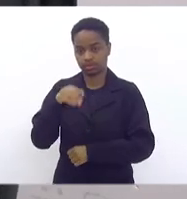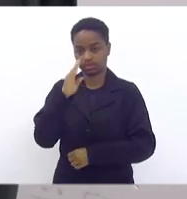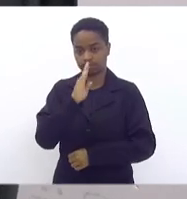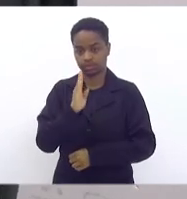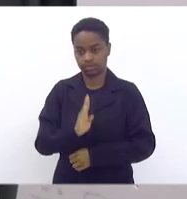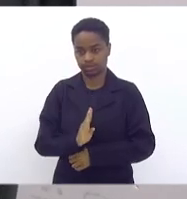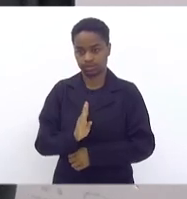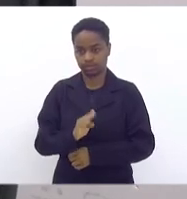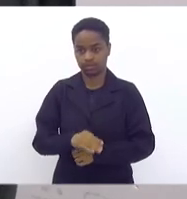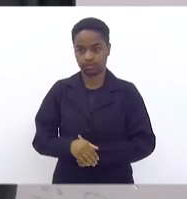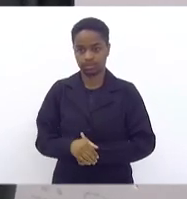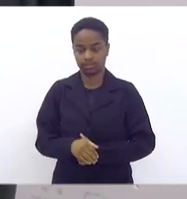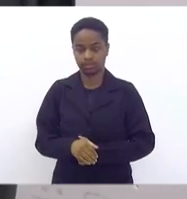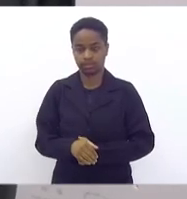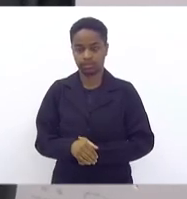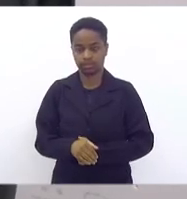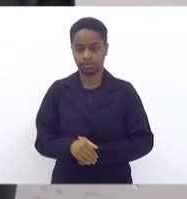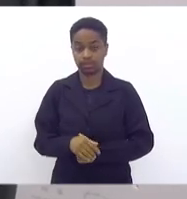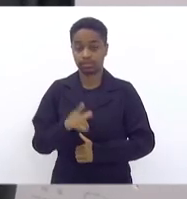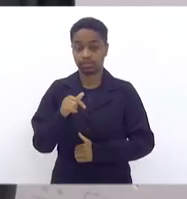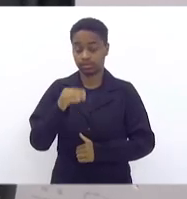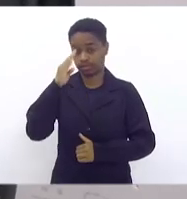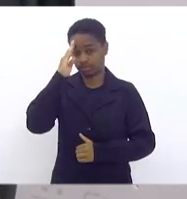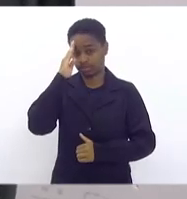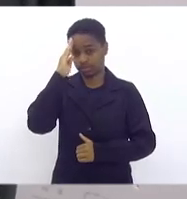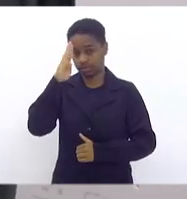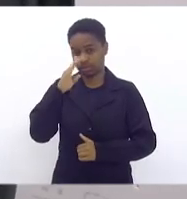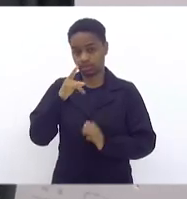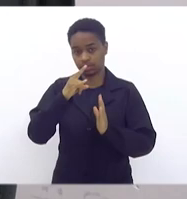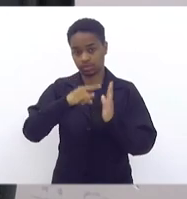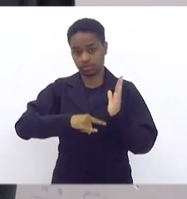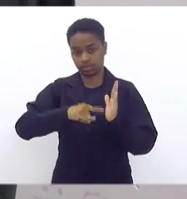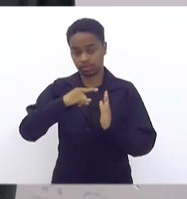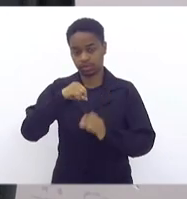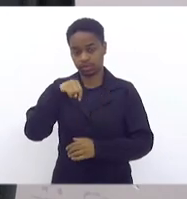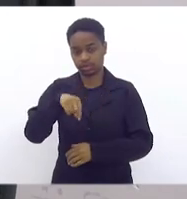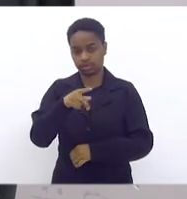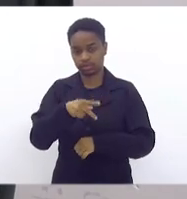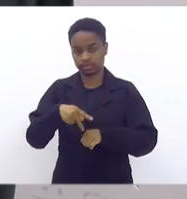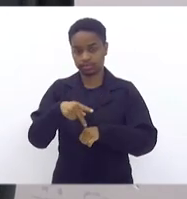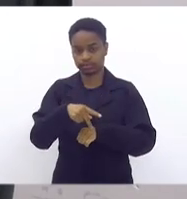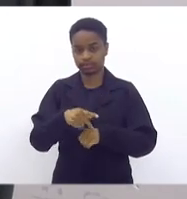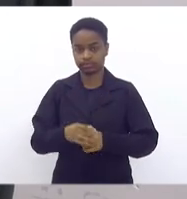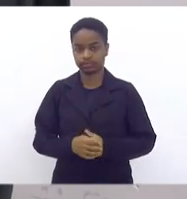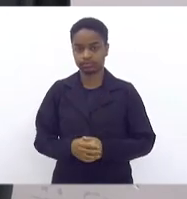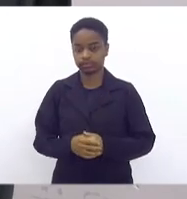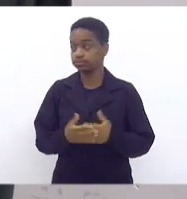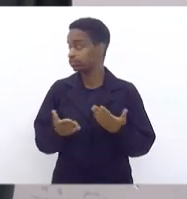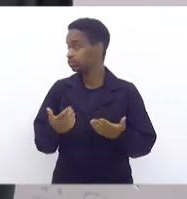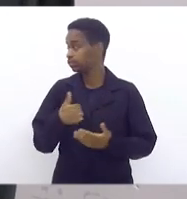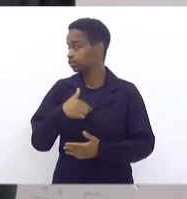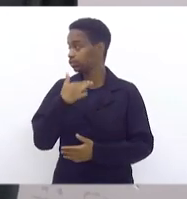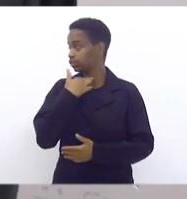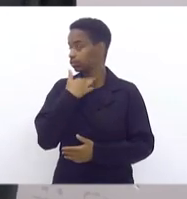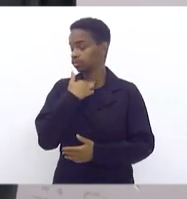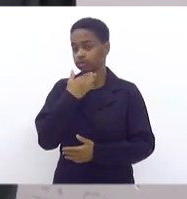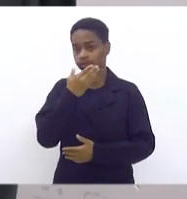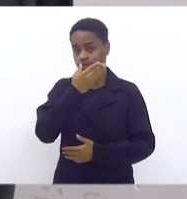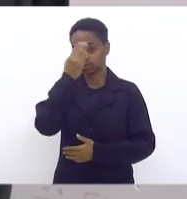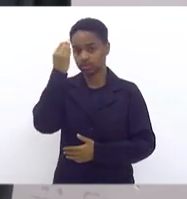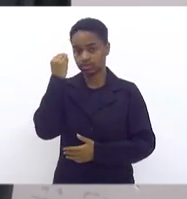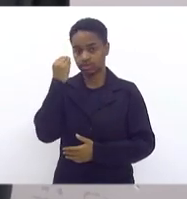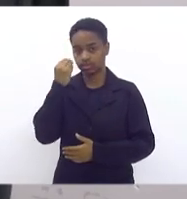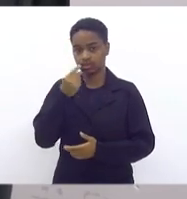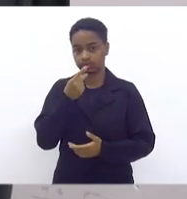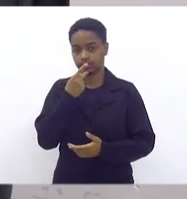Constituição do nosso Brasil a maior Carta Magna do nosso país então não poderia deixar de fazer esse assento e